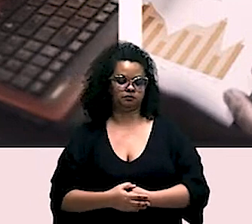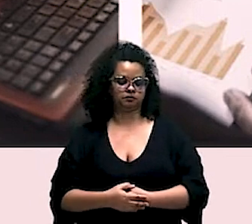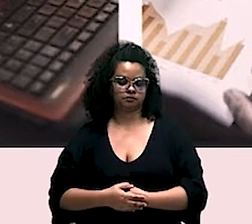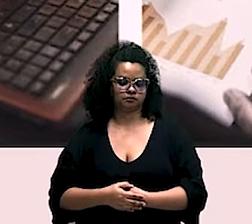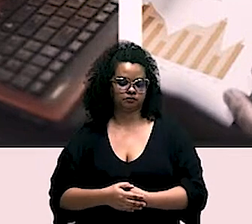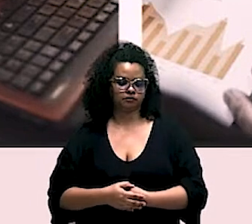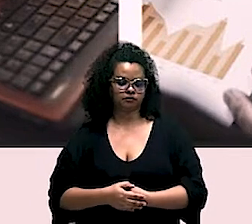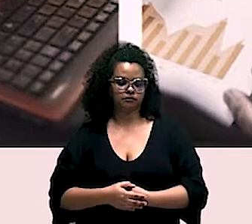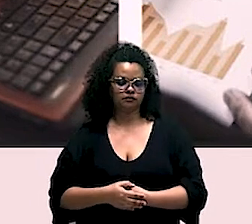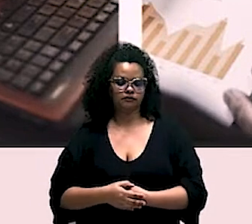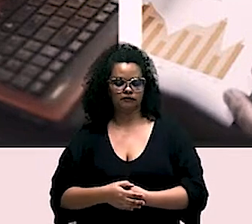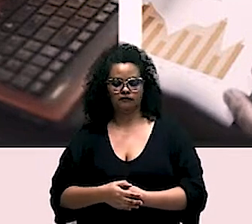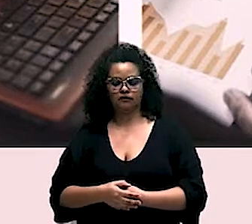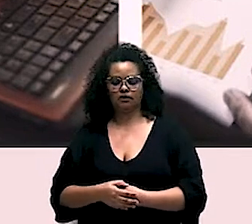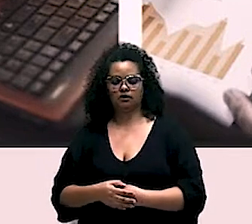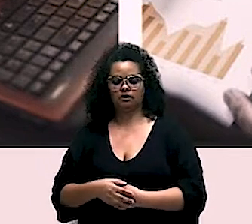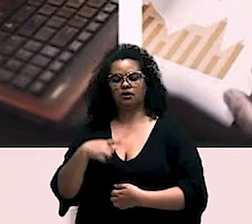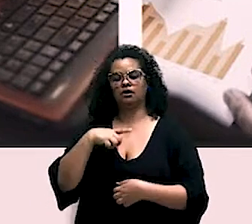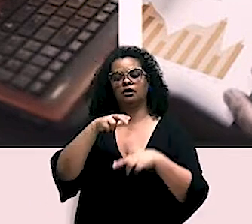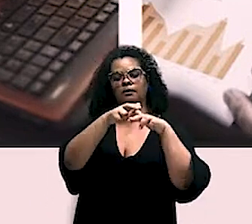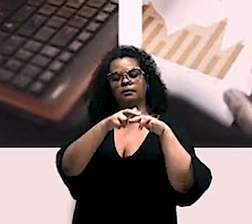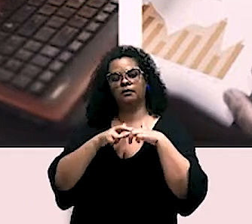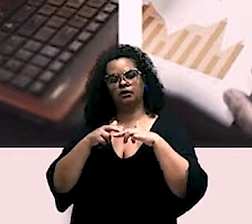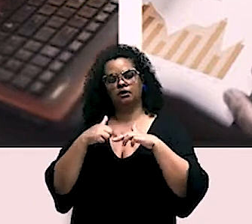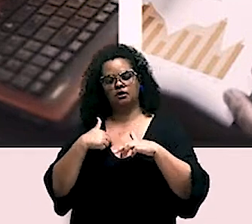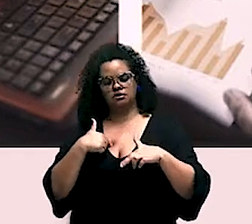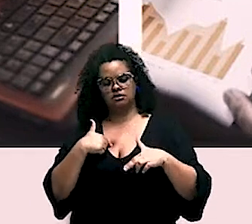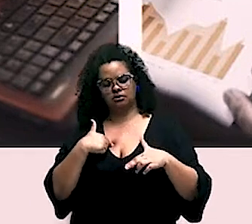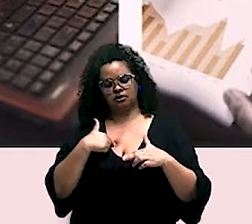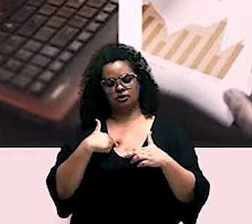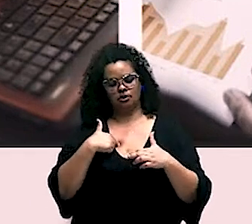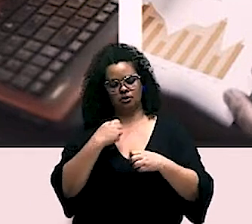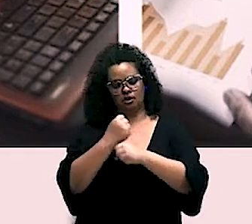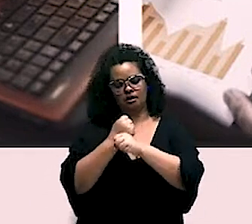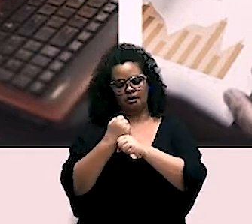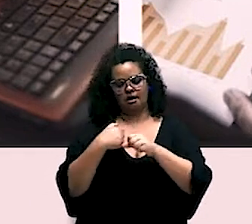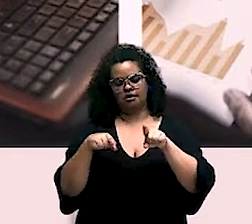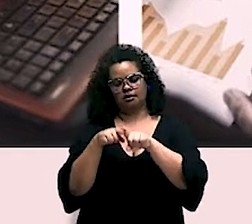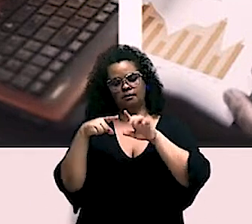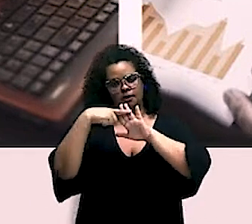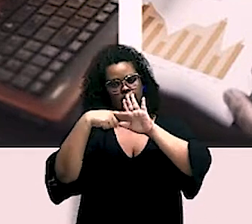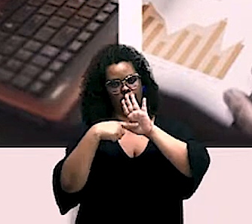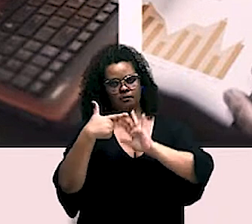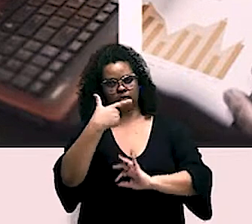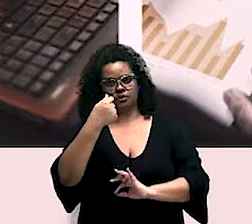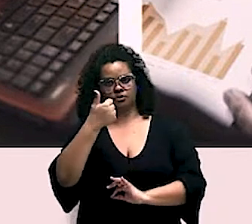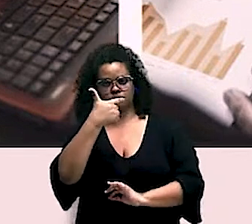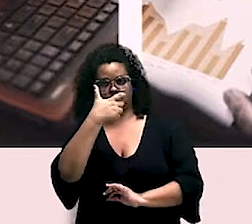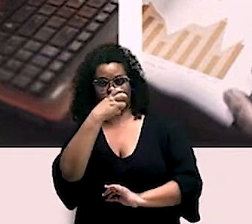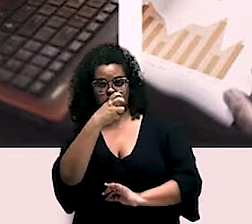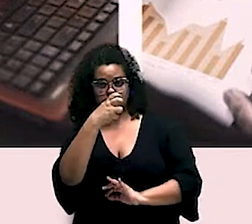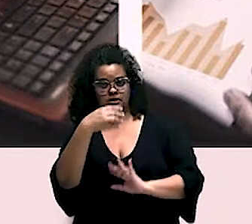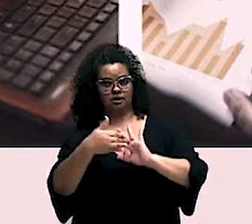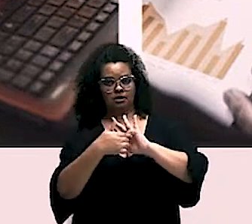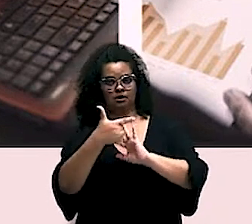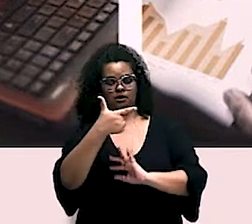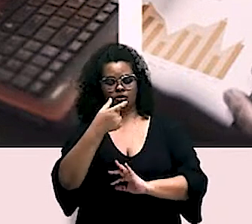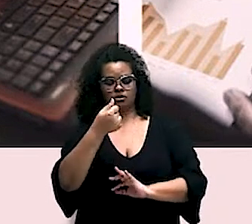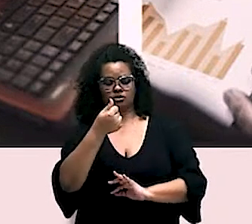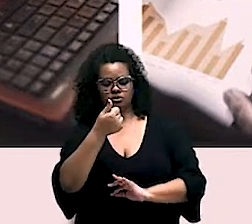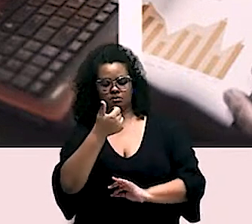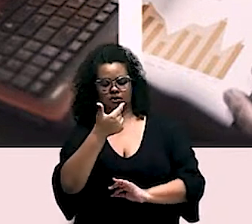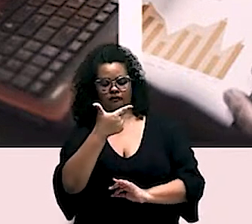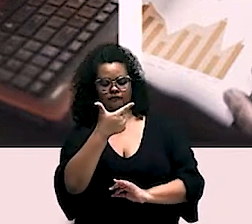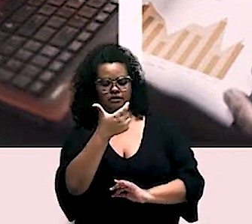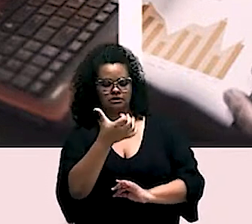através do Plano de Controle Externo do biênio 25-26, a gente prevê dar continuidade a outras fiscalizações, tá,